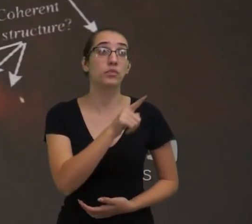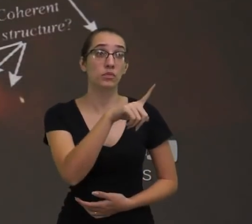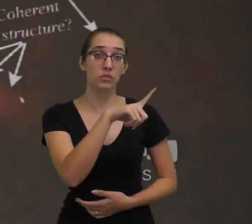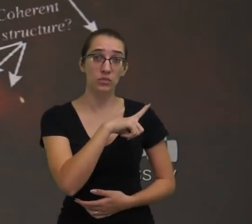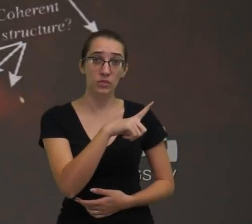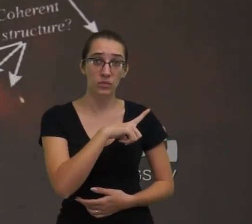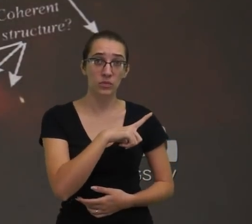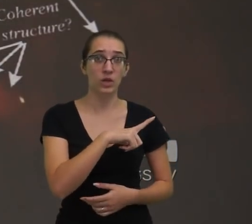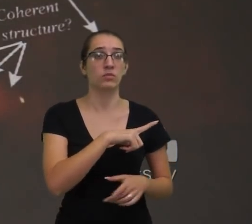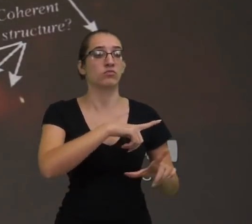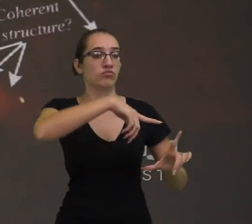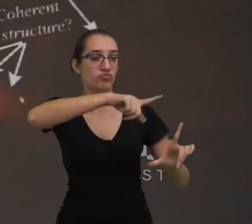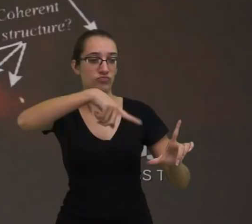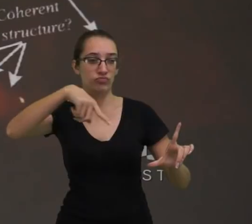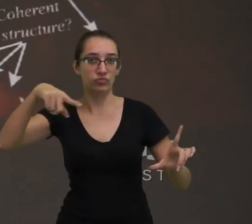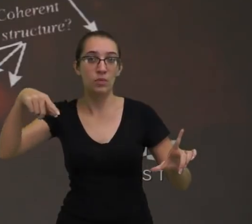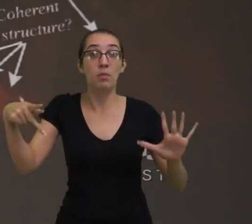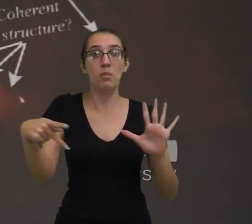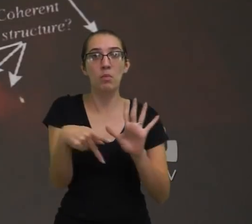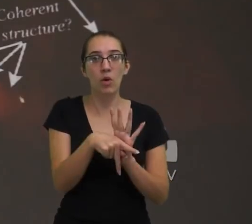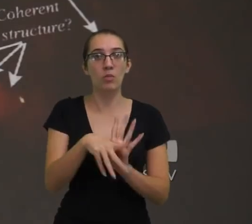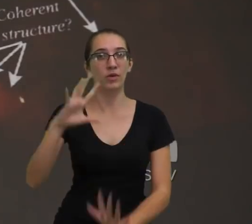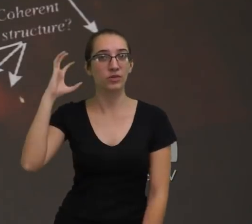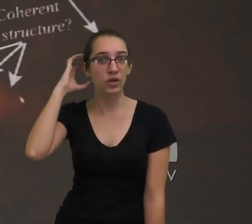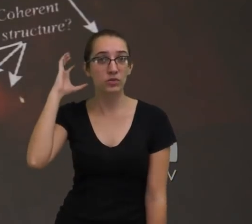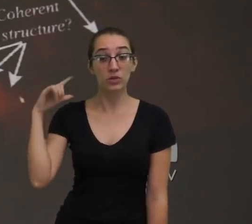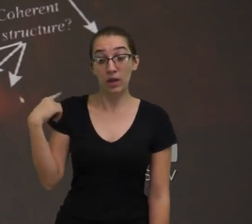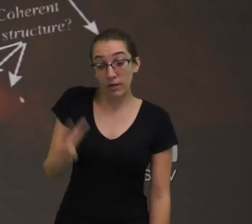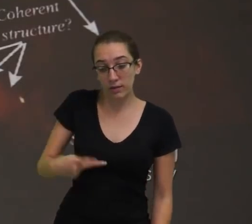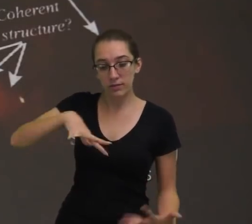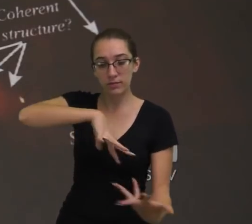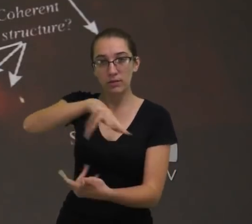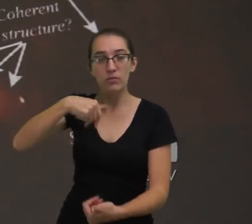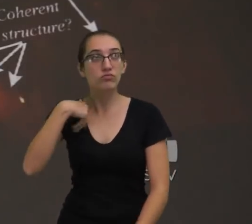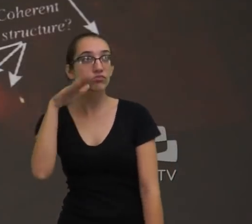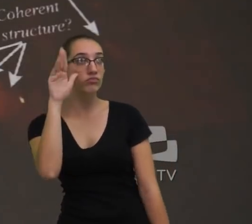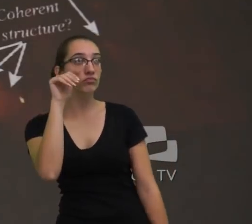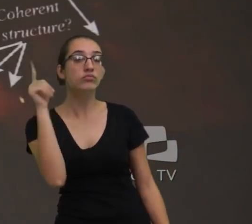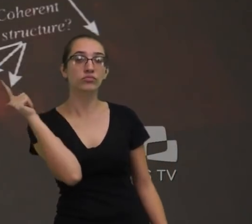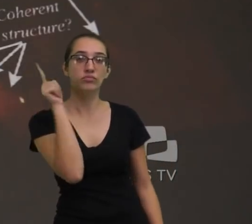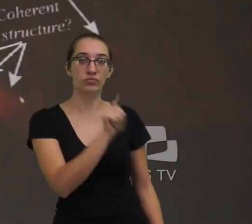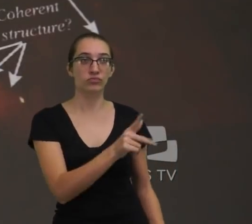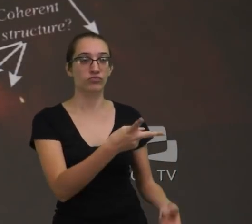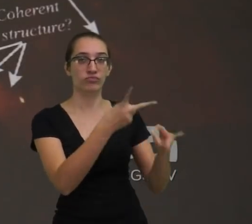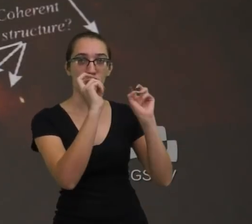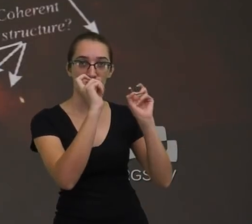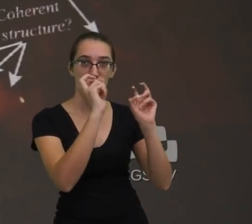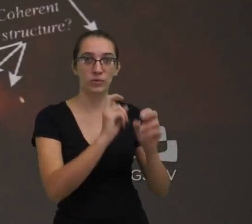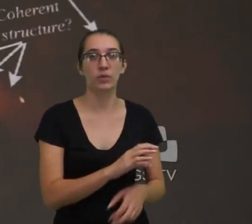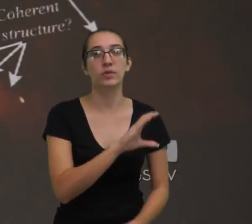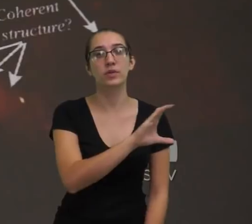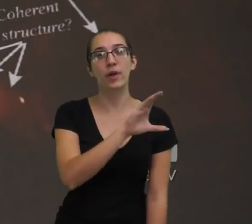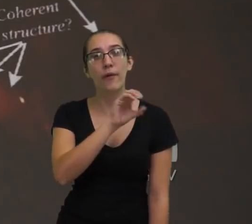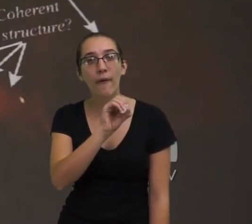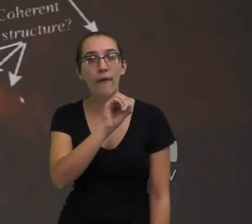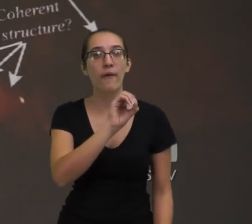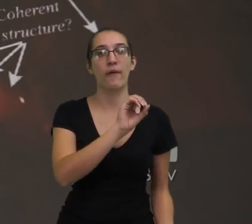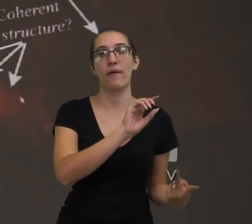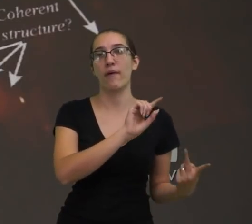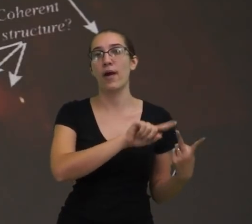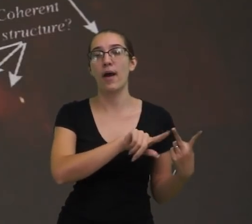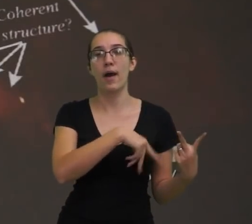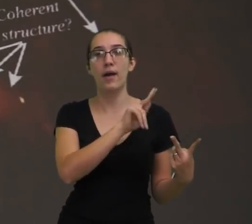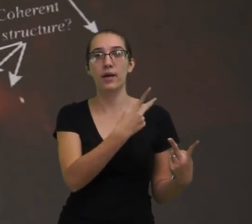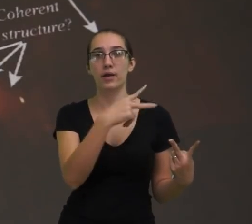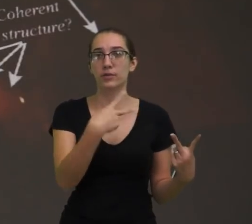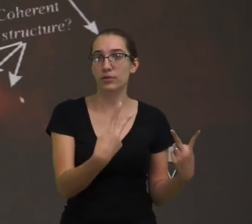Terra. Tá? CO, H2, CN, o ponto central da Via Láctea tem emissão de rádio,